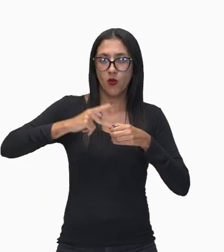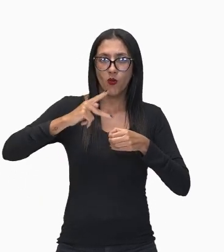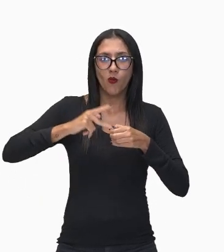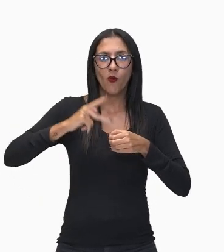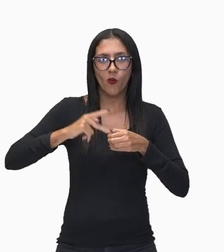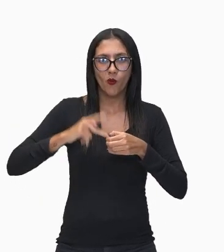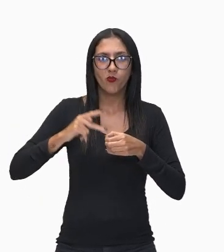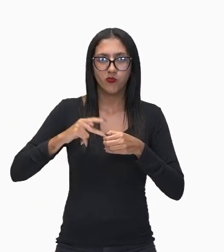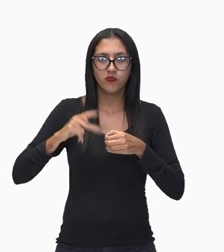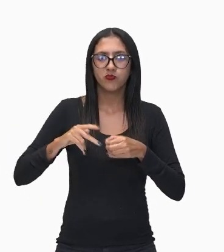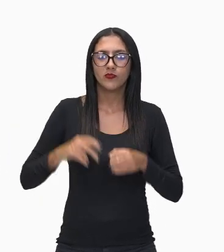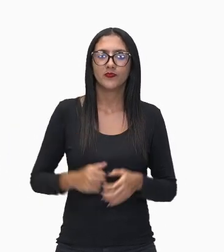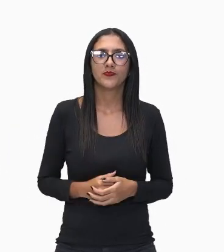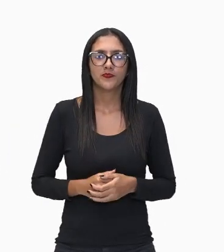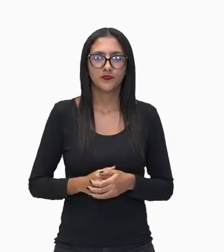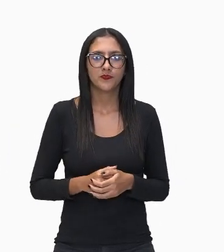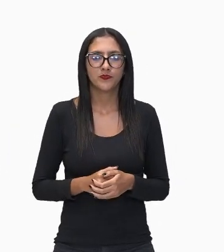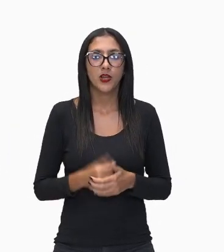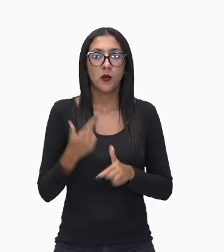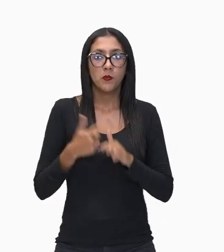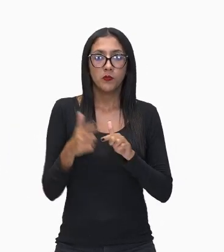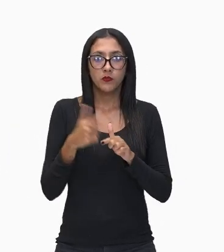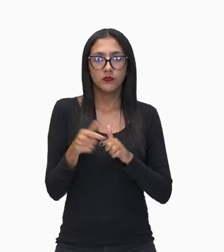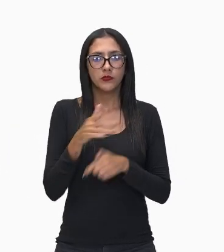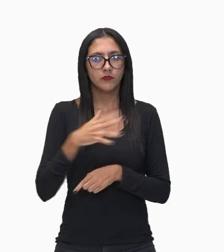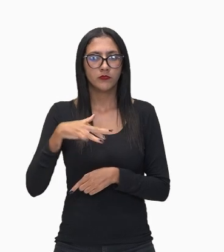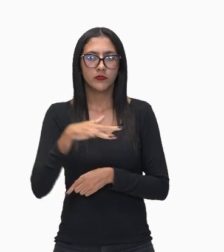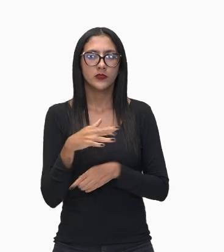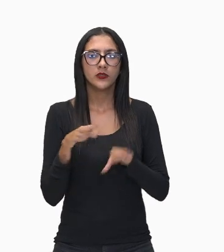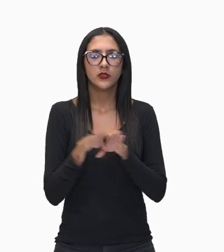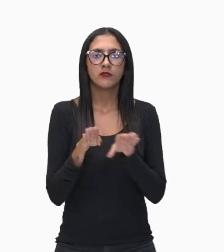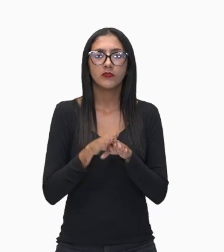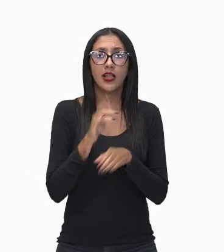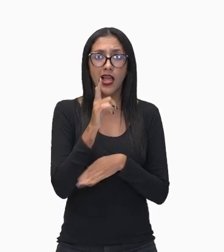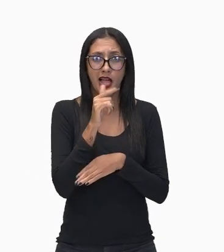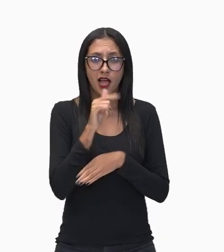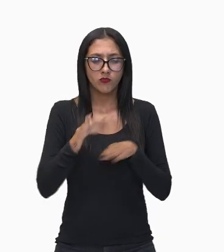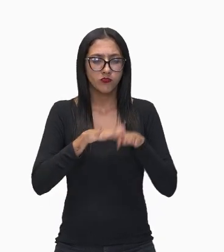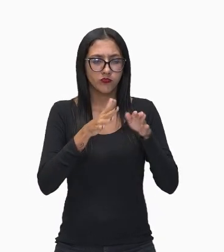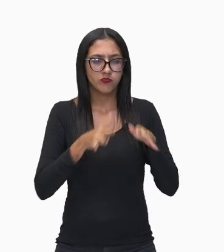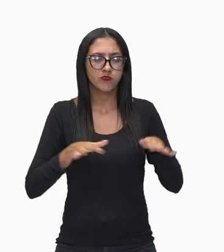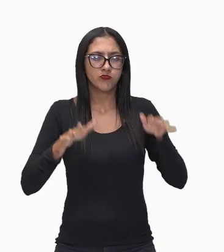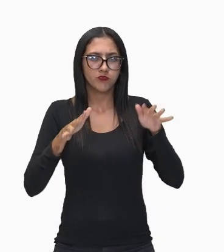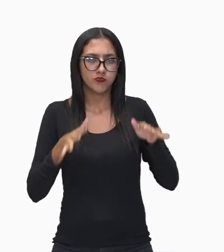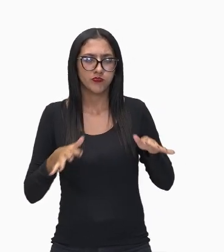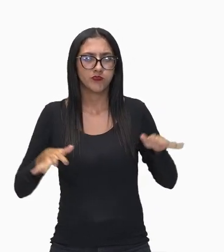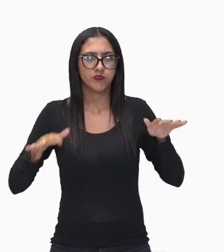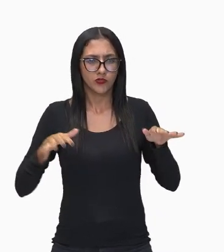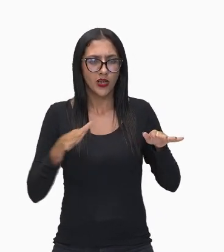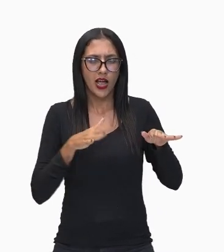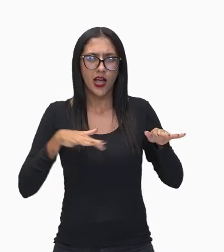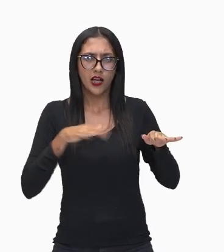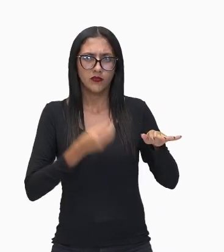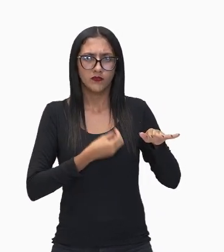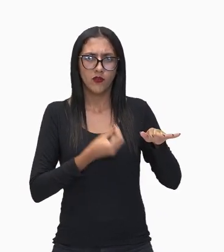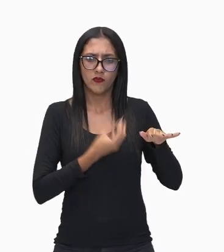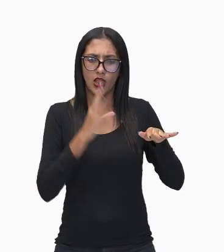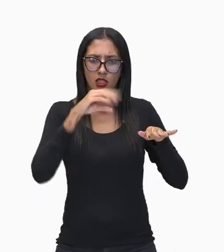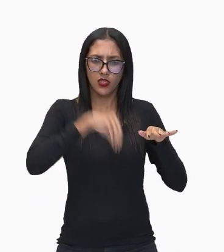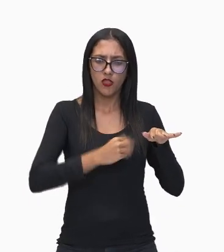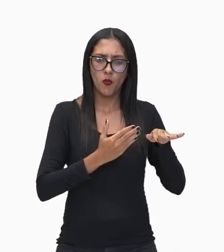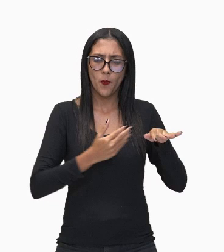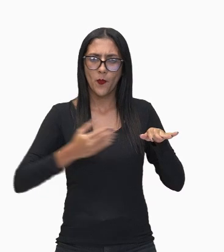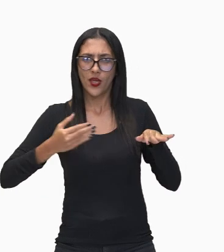não apenas os sistemas marinhos, né? Não apenas os ambientes marinhos, né? Mas